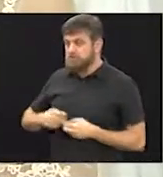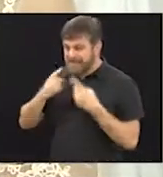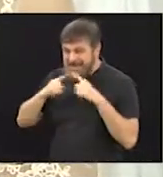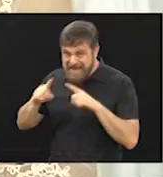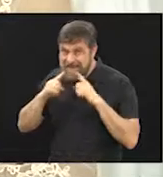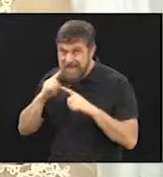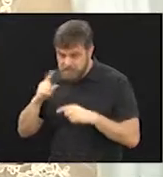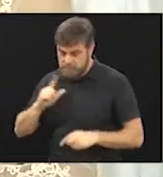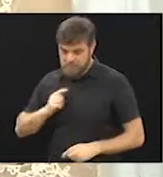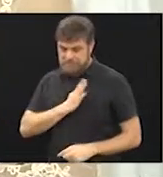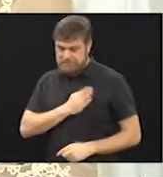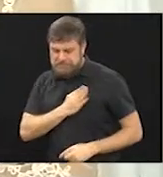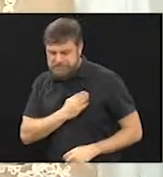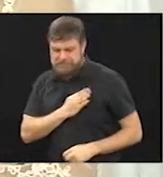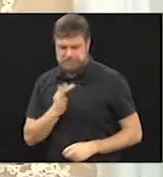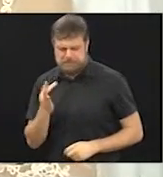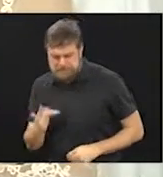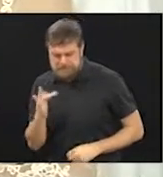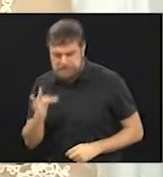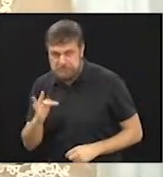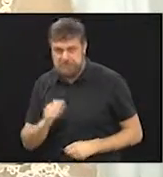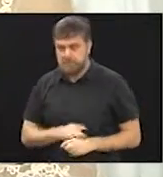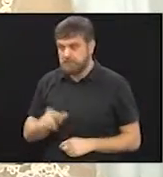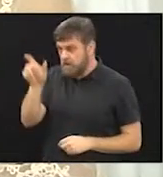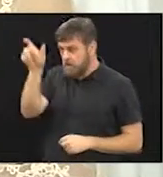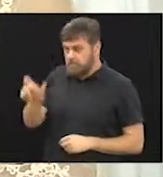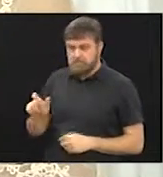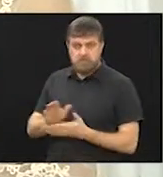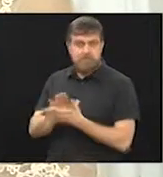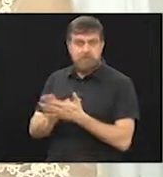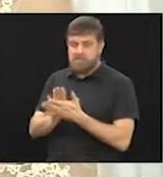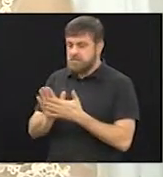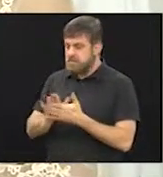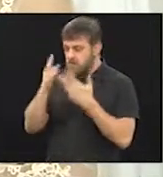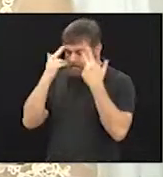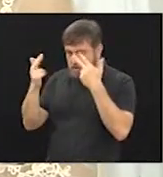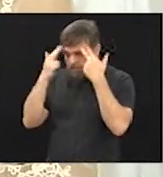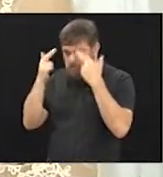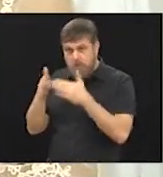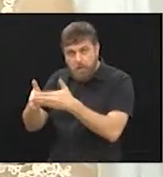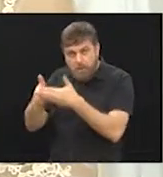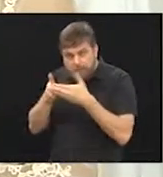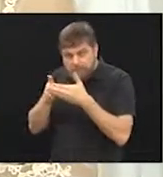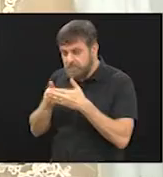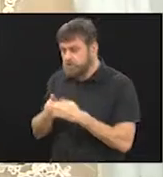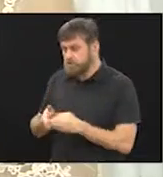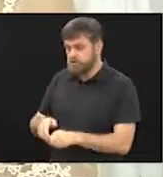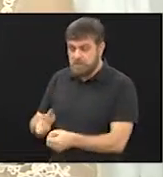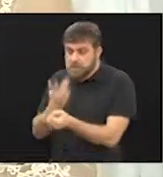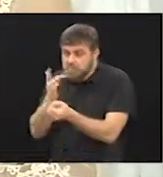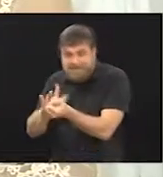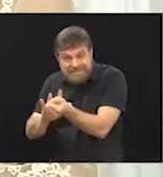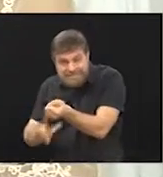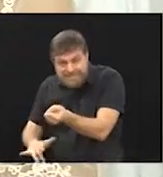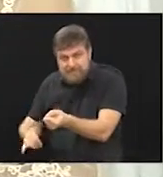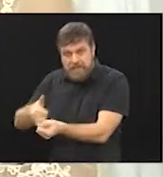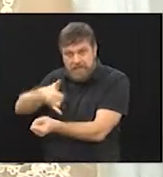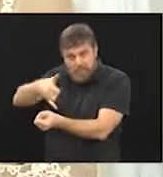paciente, ou que mesmo que a paciente não esteja sentindo nada, pede algum exame de colesterol,